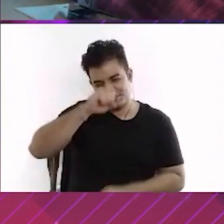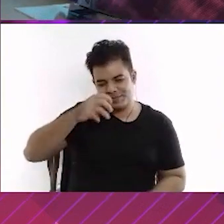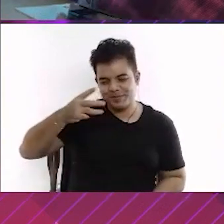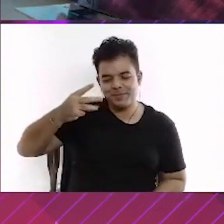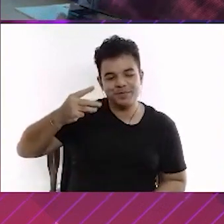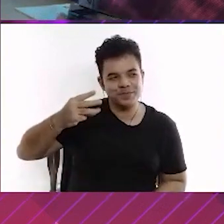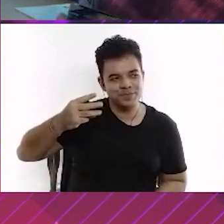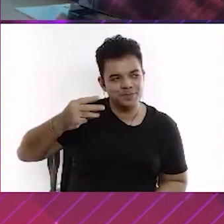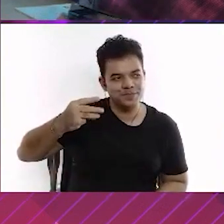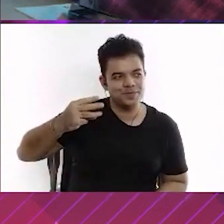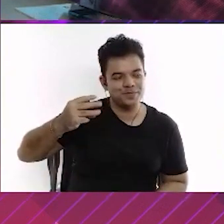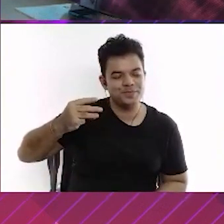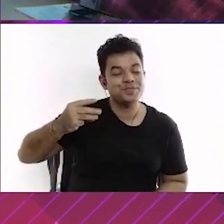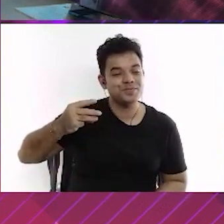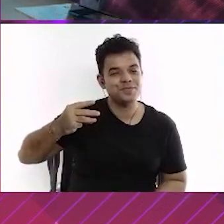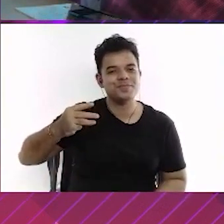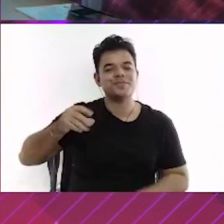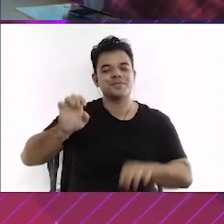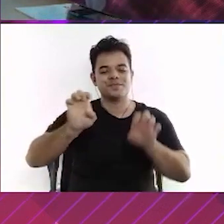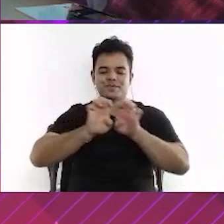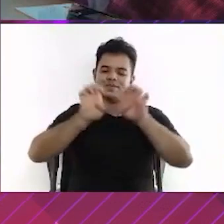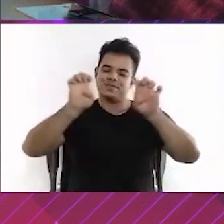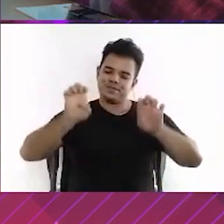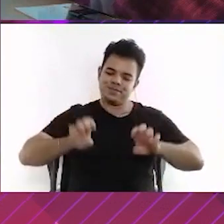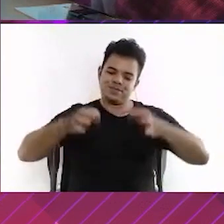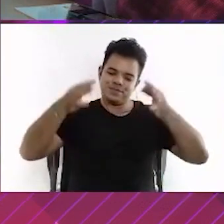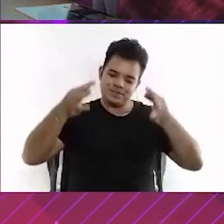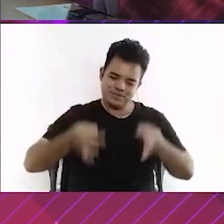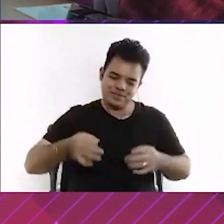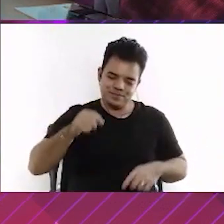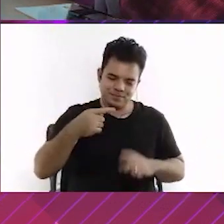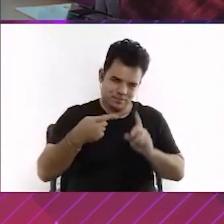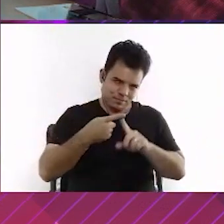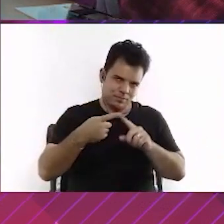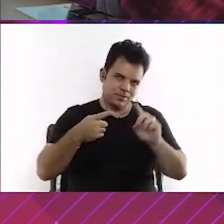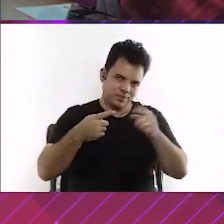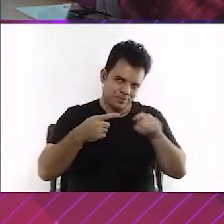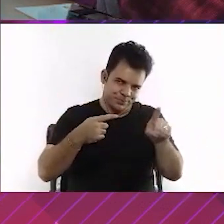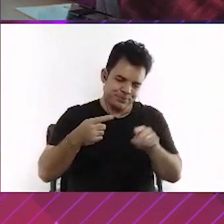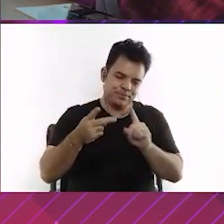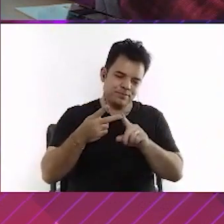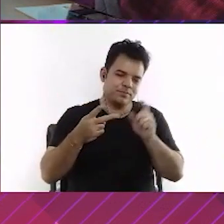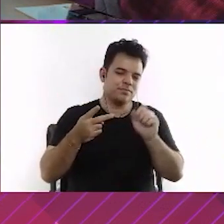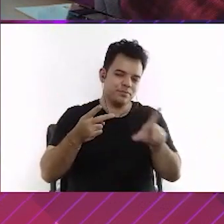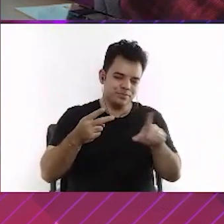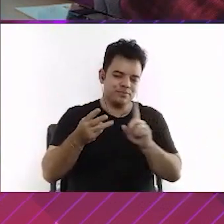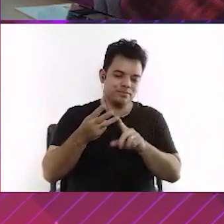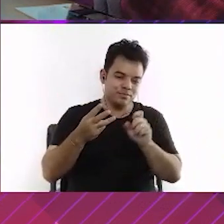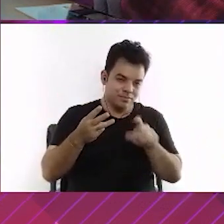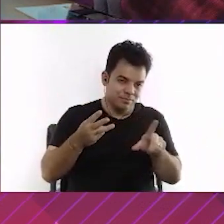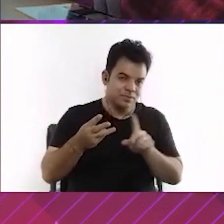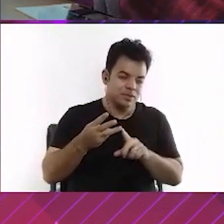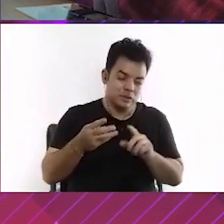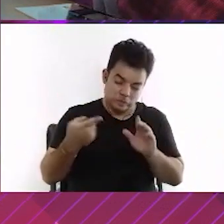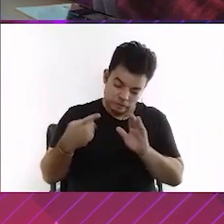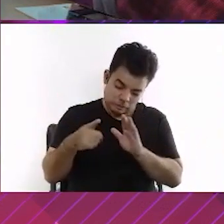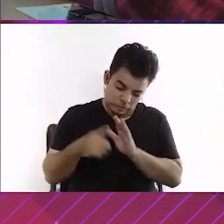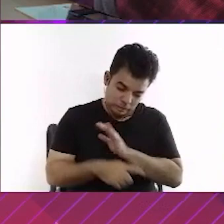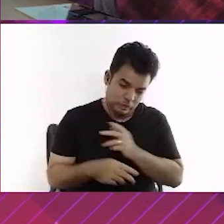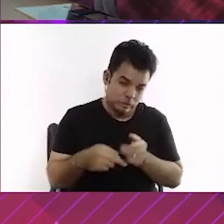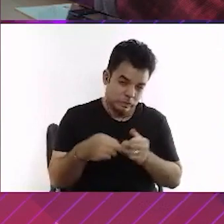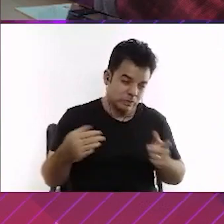estruturando, perpassando sobre cada uma das etapas e trazendo a complexidade